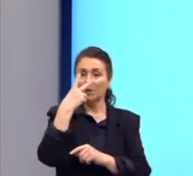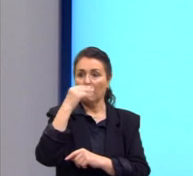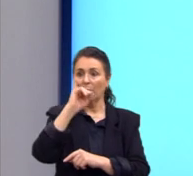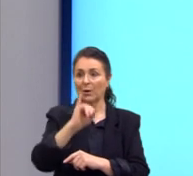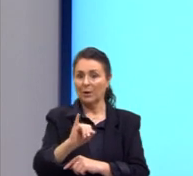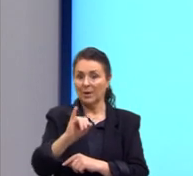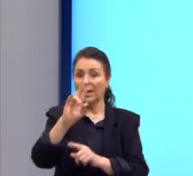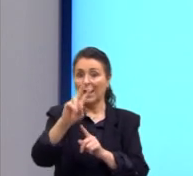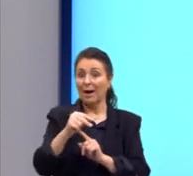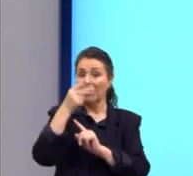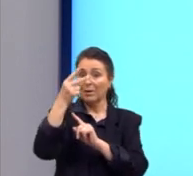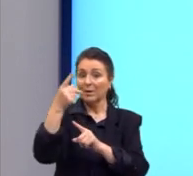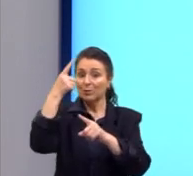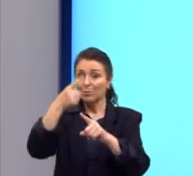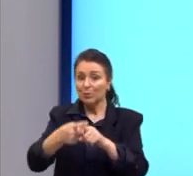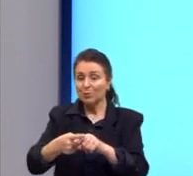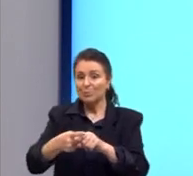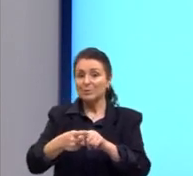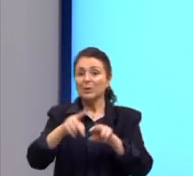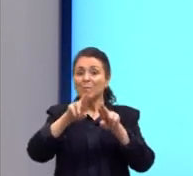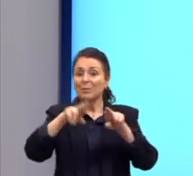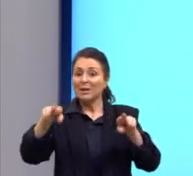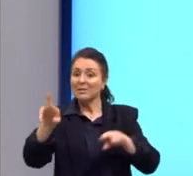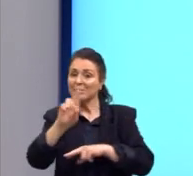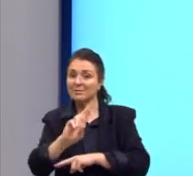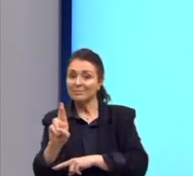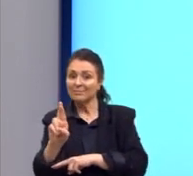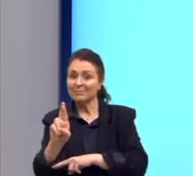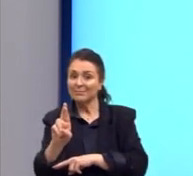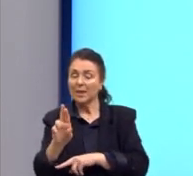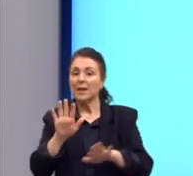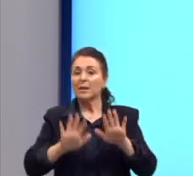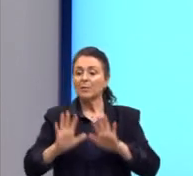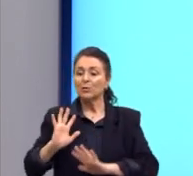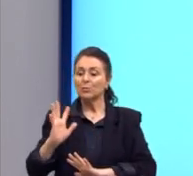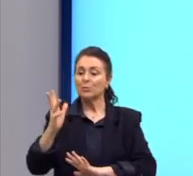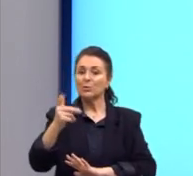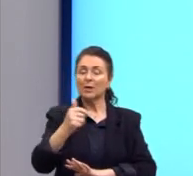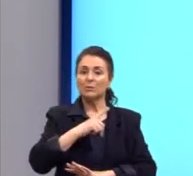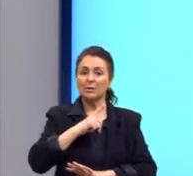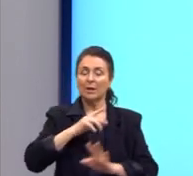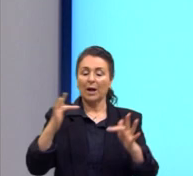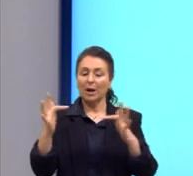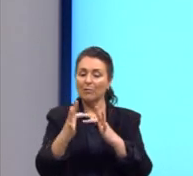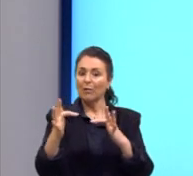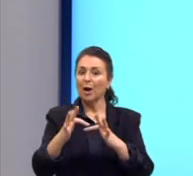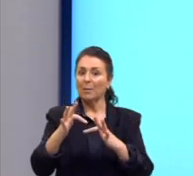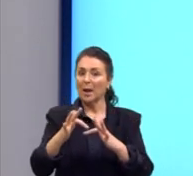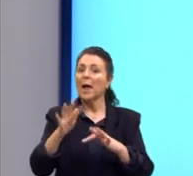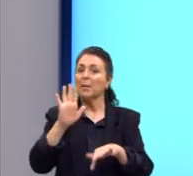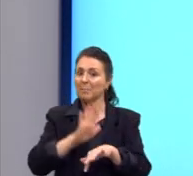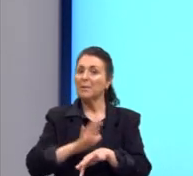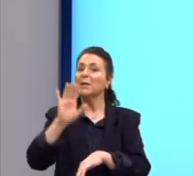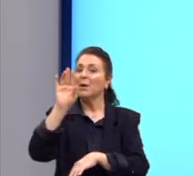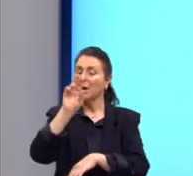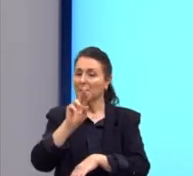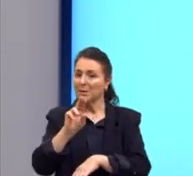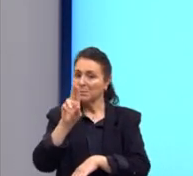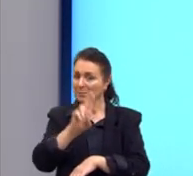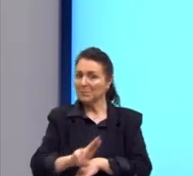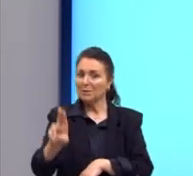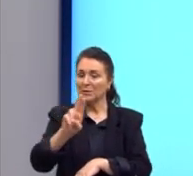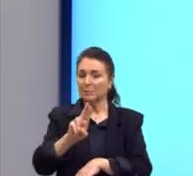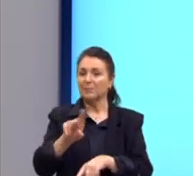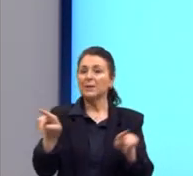multiplicado pela resistência vai dependendo dos dados que a gente tem esta fórmula vai ser o mais ideal e por